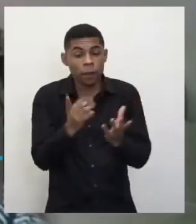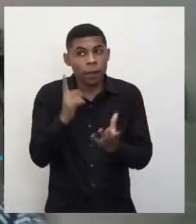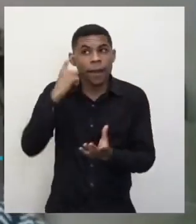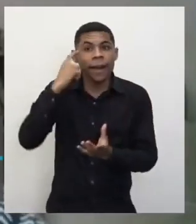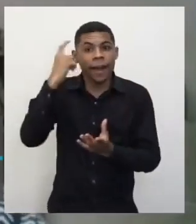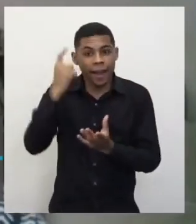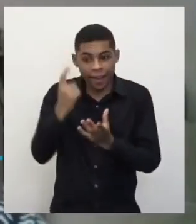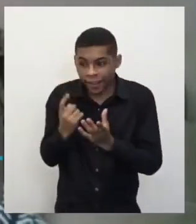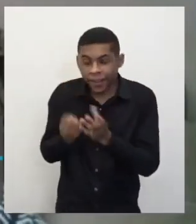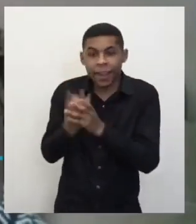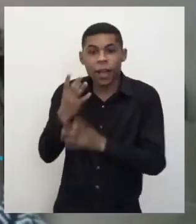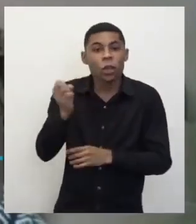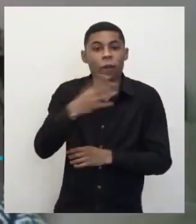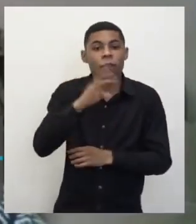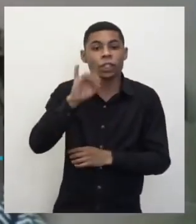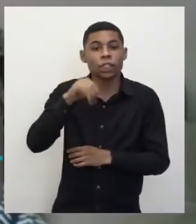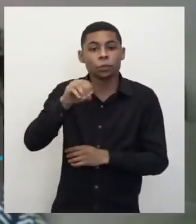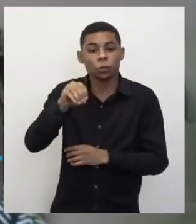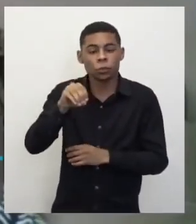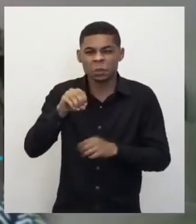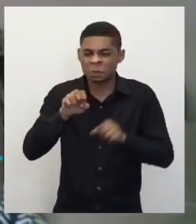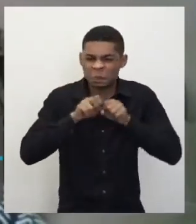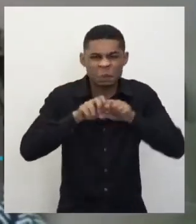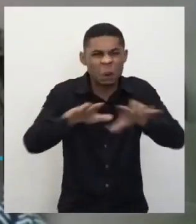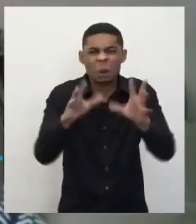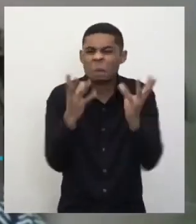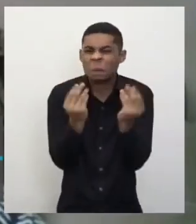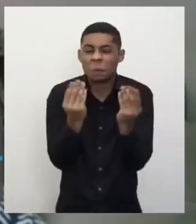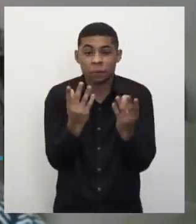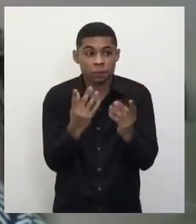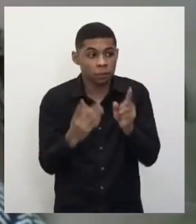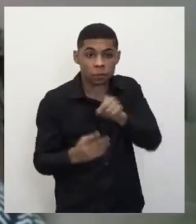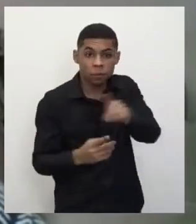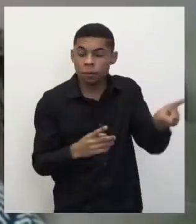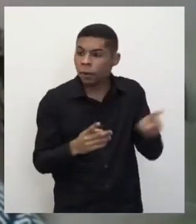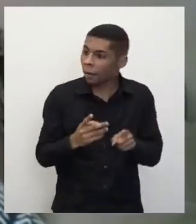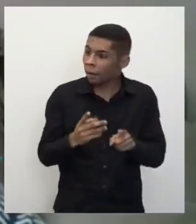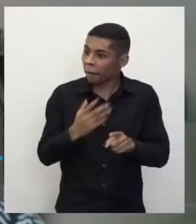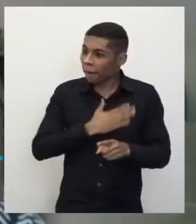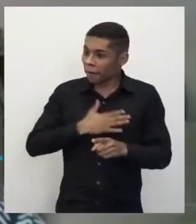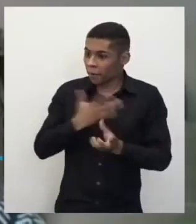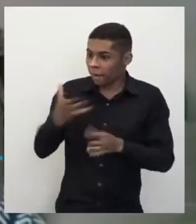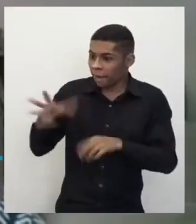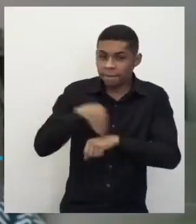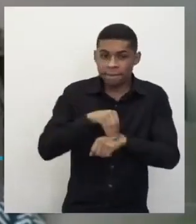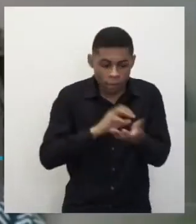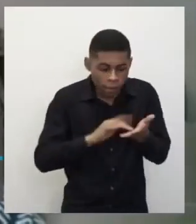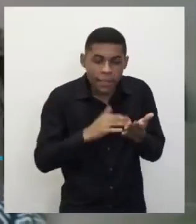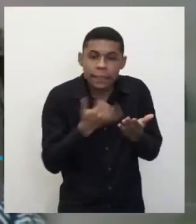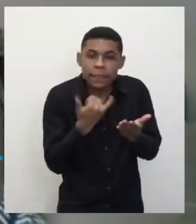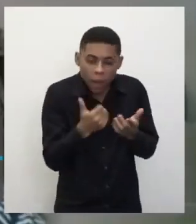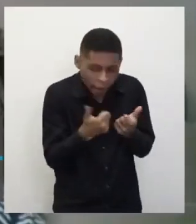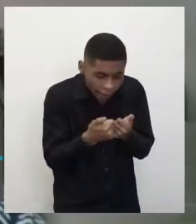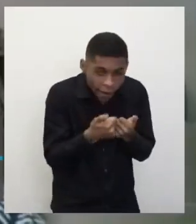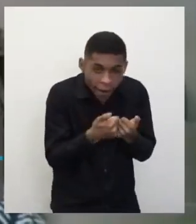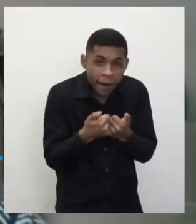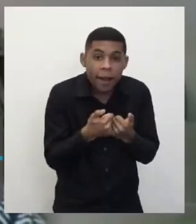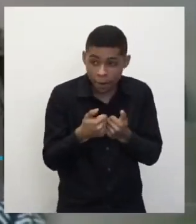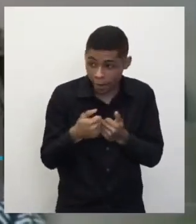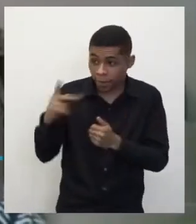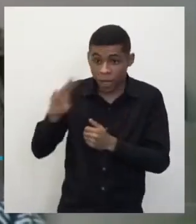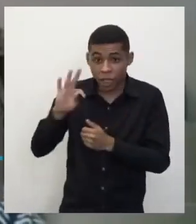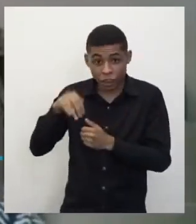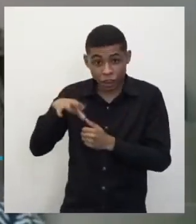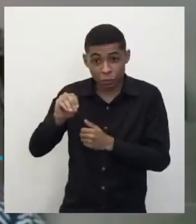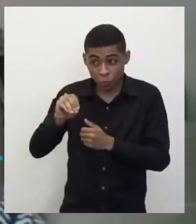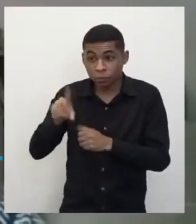Timo nasceu. O sucesso foi tanto que uma produtora o procurou para criar um game de celular baseado na